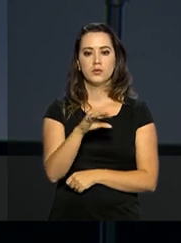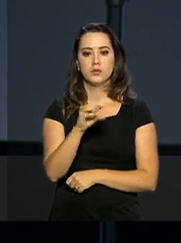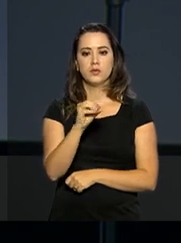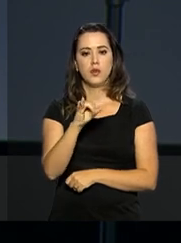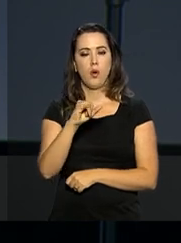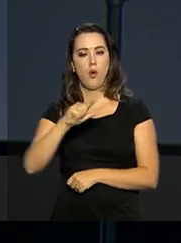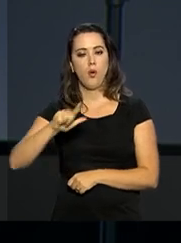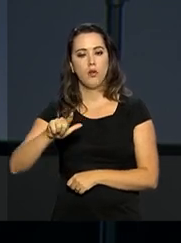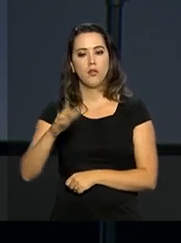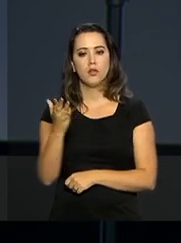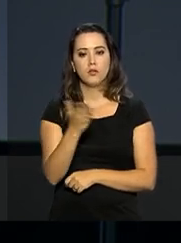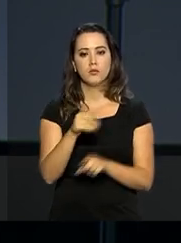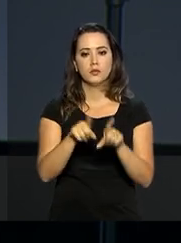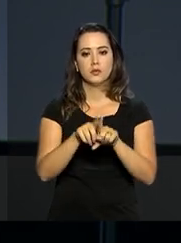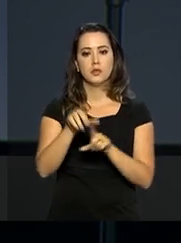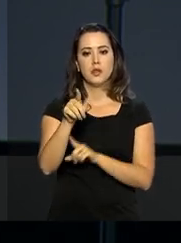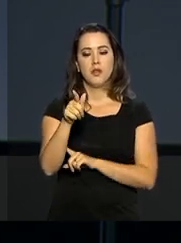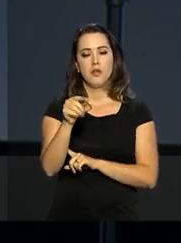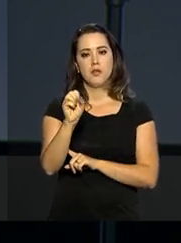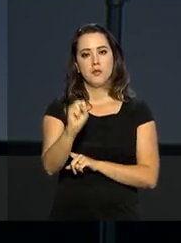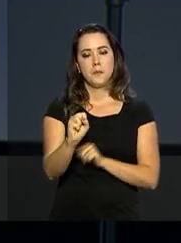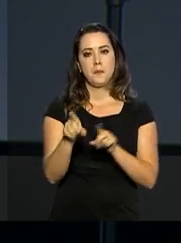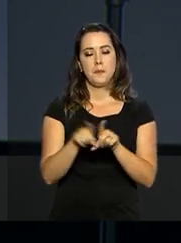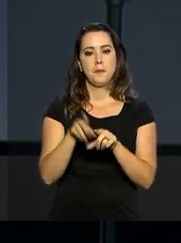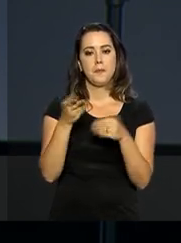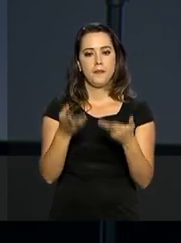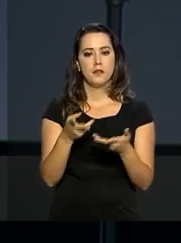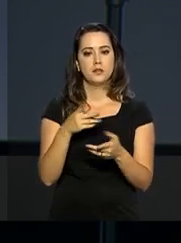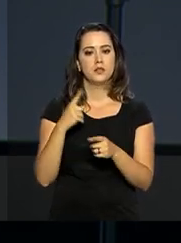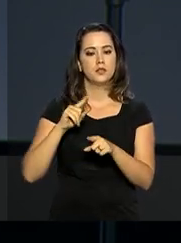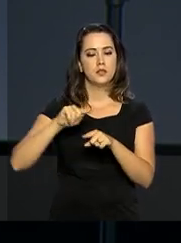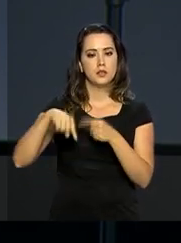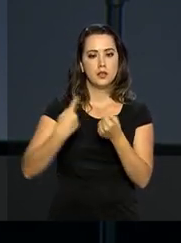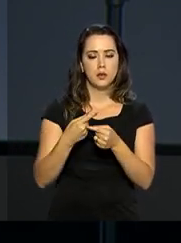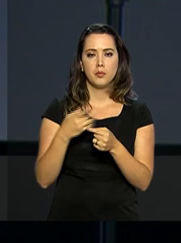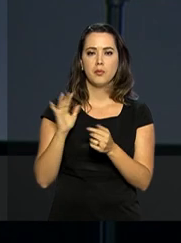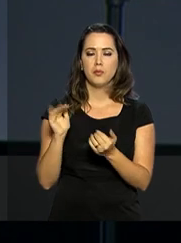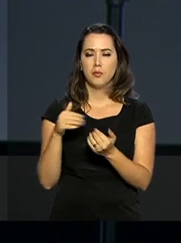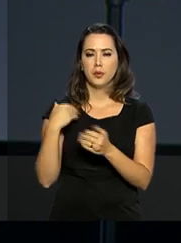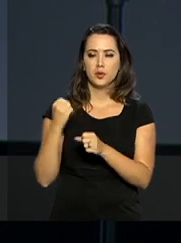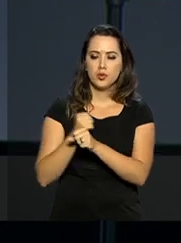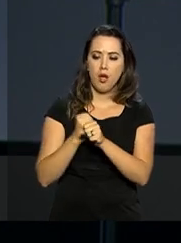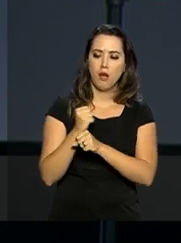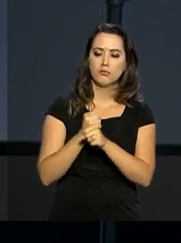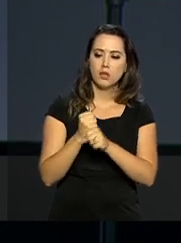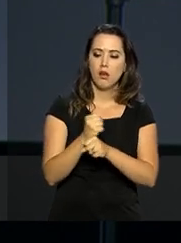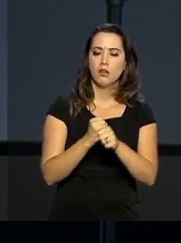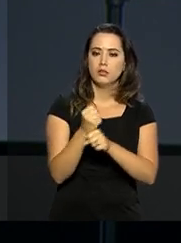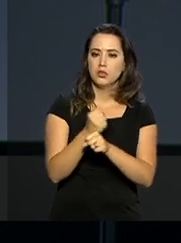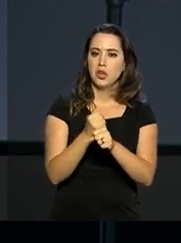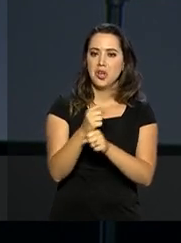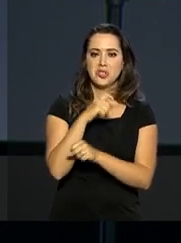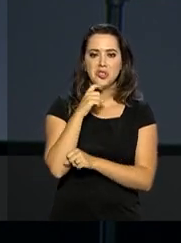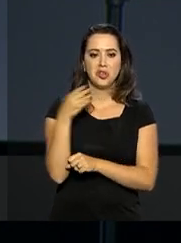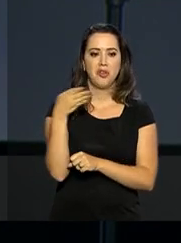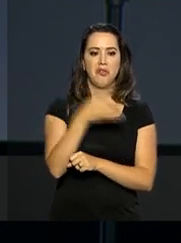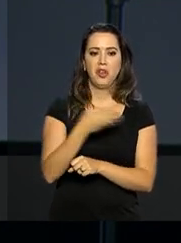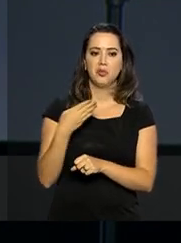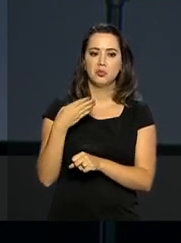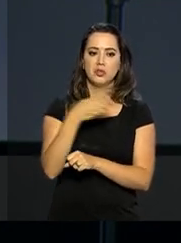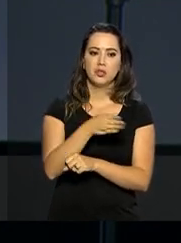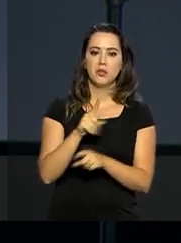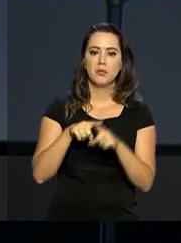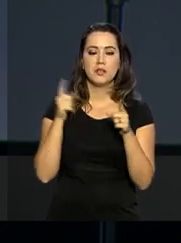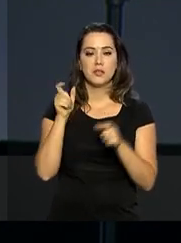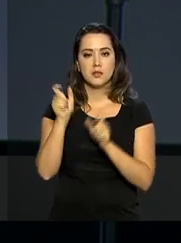de ausência. Interessante, está muito ligado a esta minha fala que acabei de mencionar, não é? Quer dizer, as pessoas